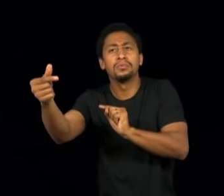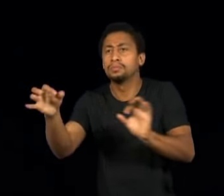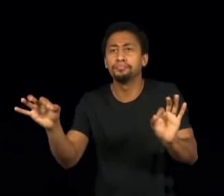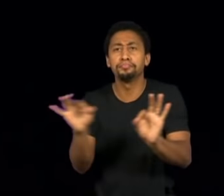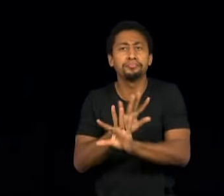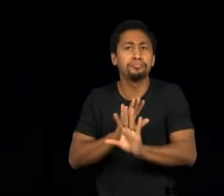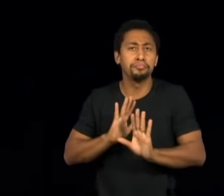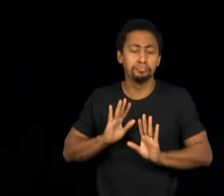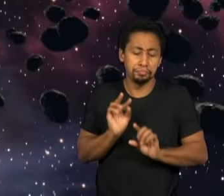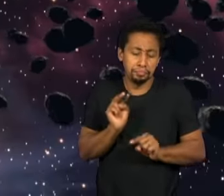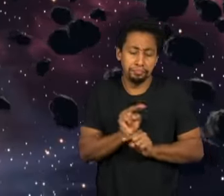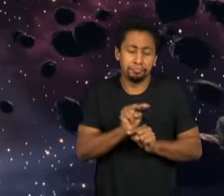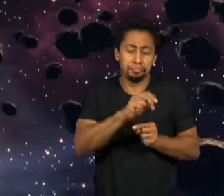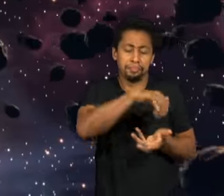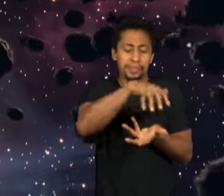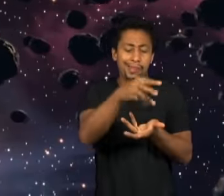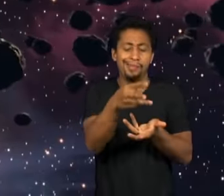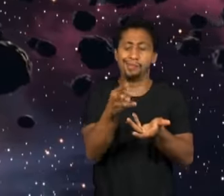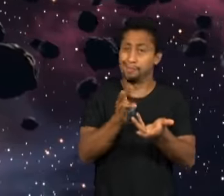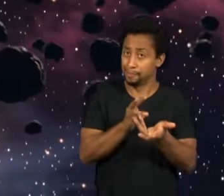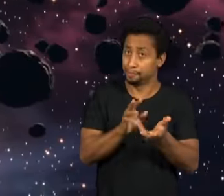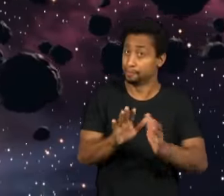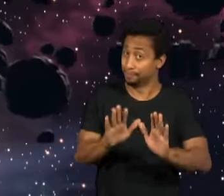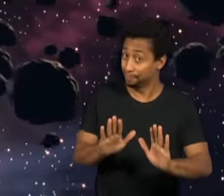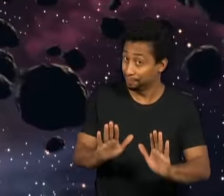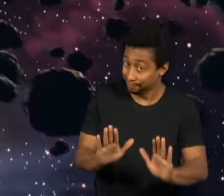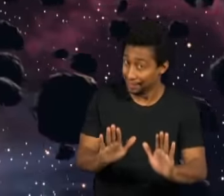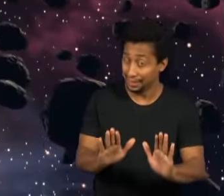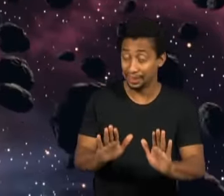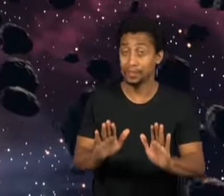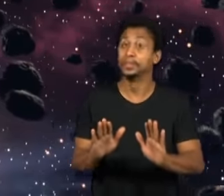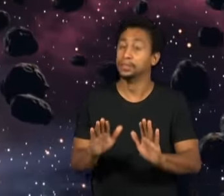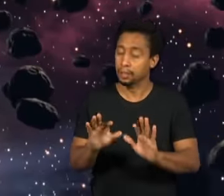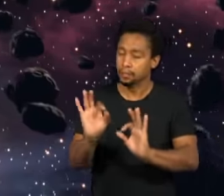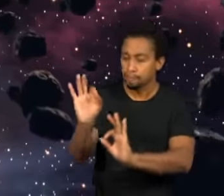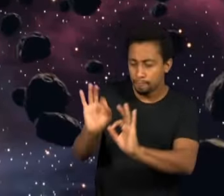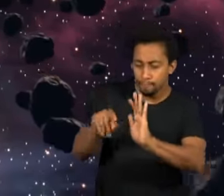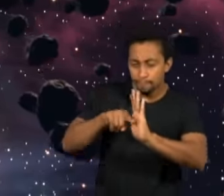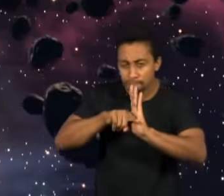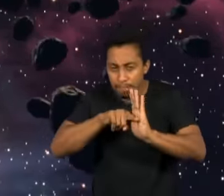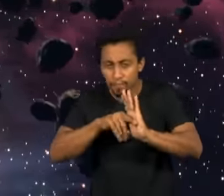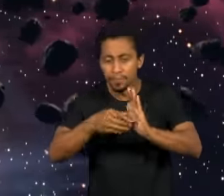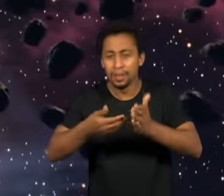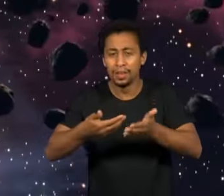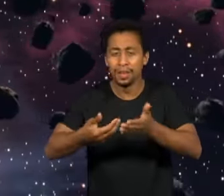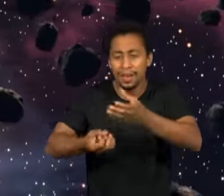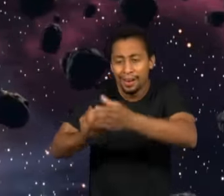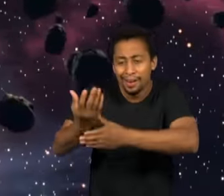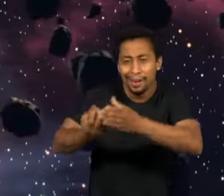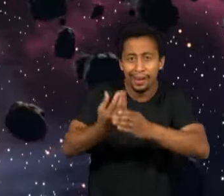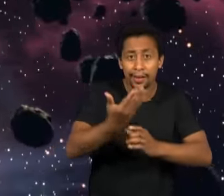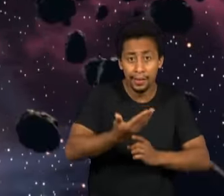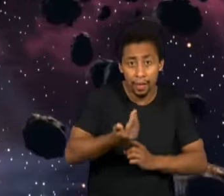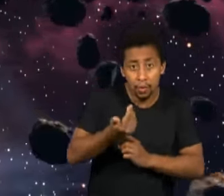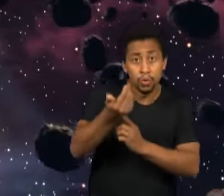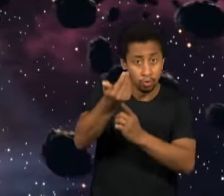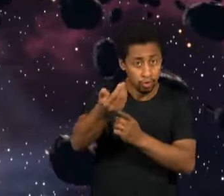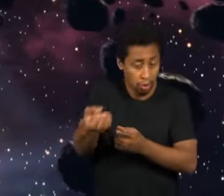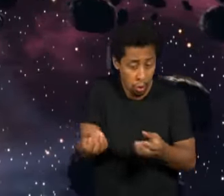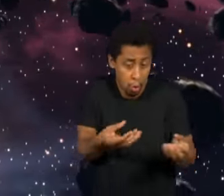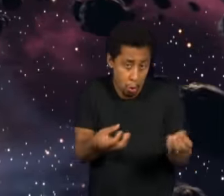vale lembrar também que, junto com esse esforço tecnológico, no sentido de desenvolver a